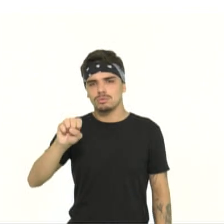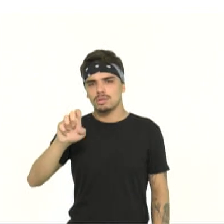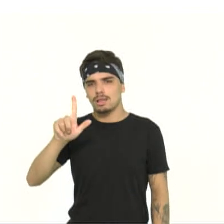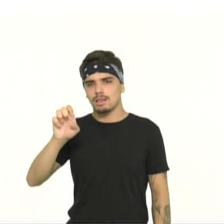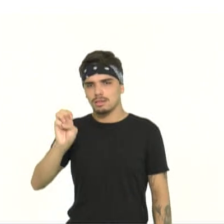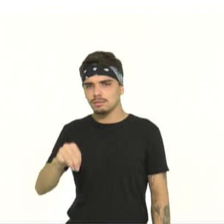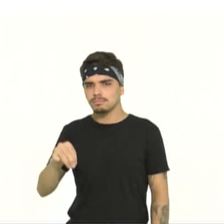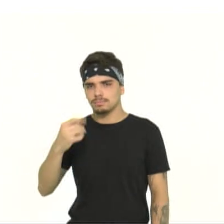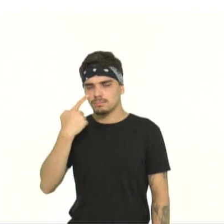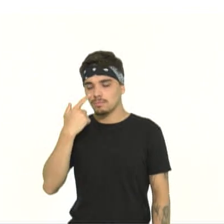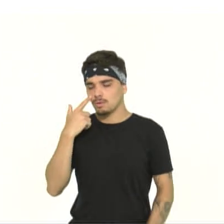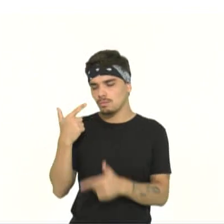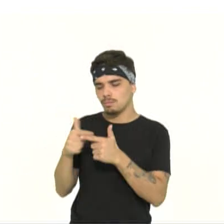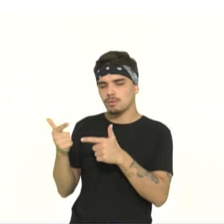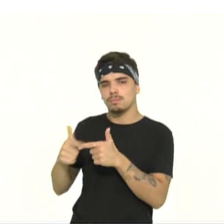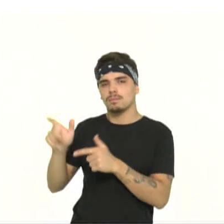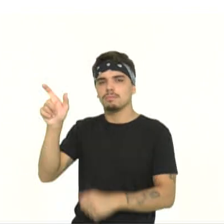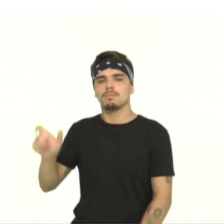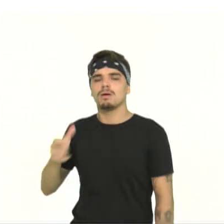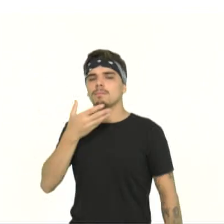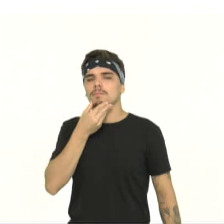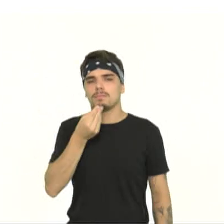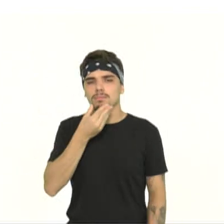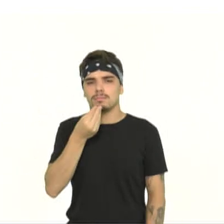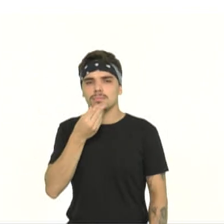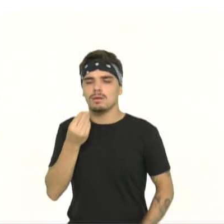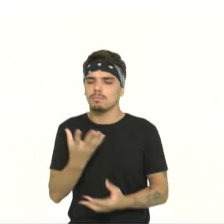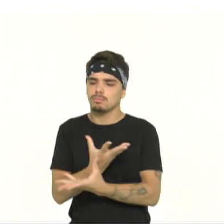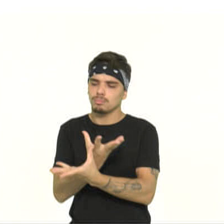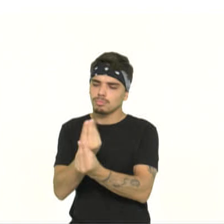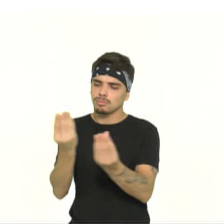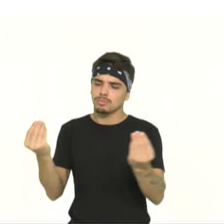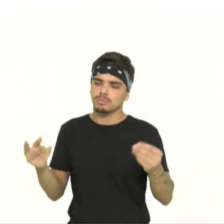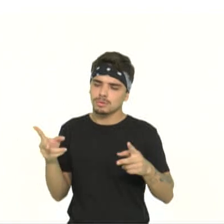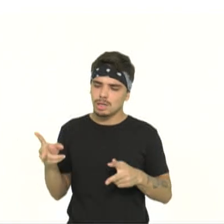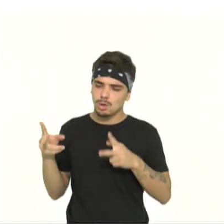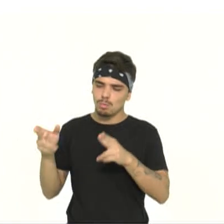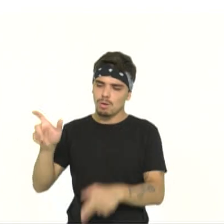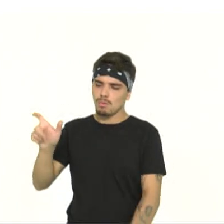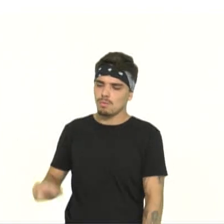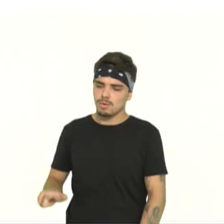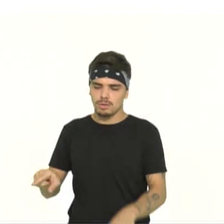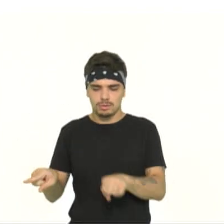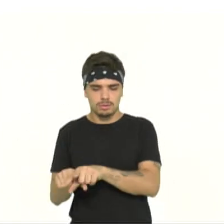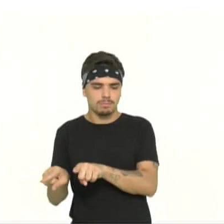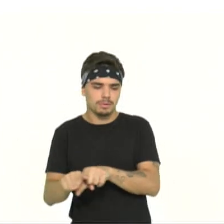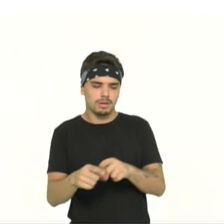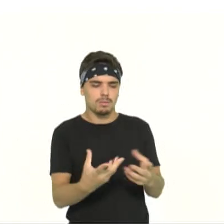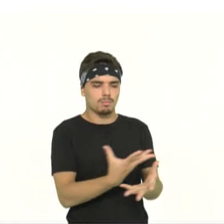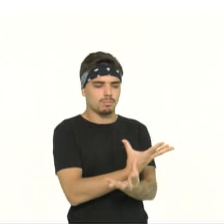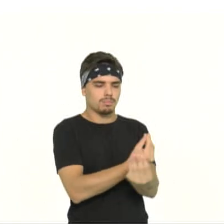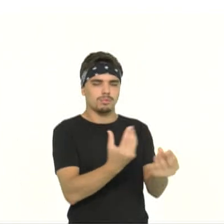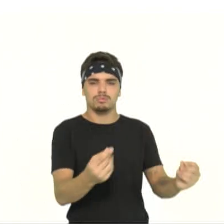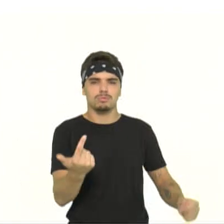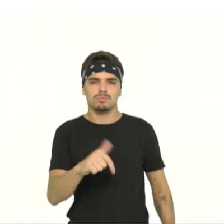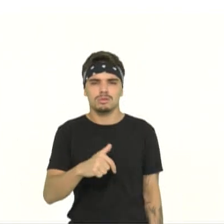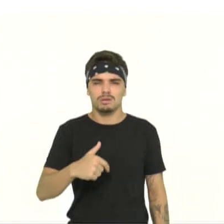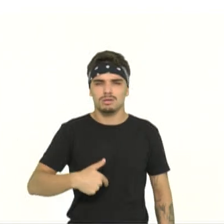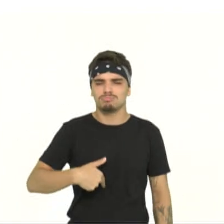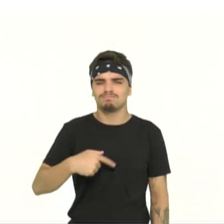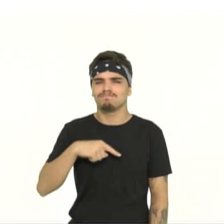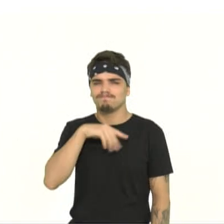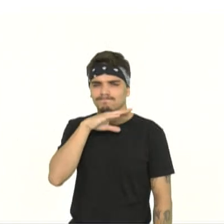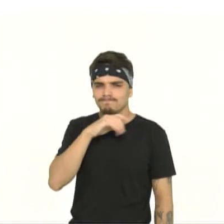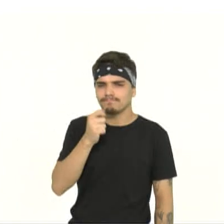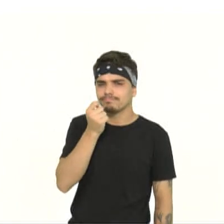O problema com Eichmann era exatamente que muitos eram como eles, e muitos não eram nem pervertidos, nem